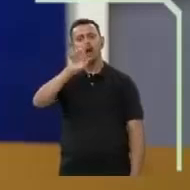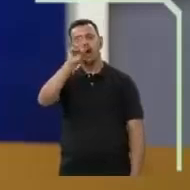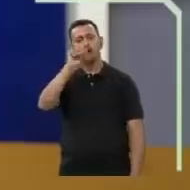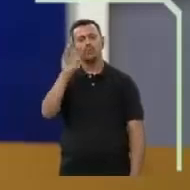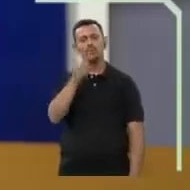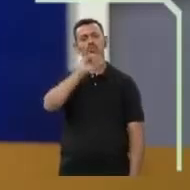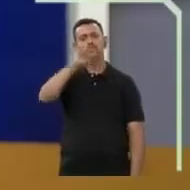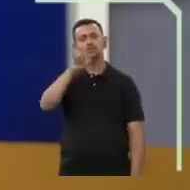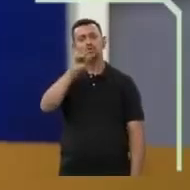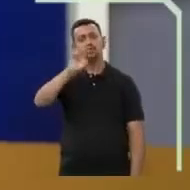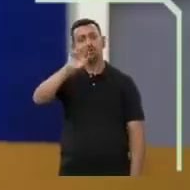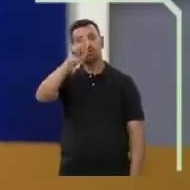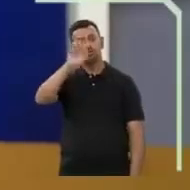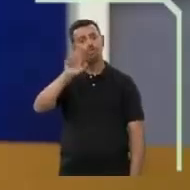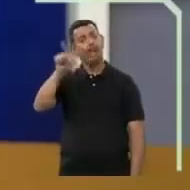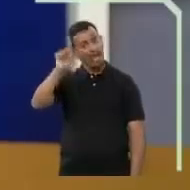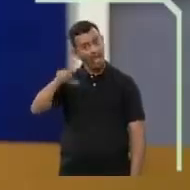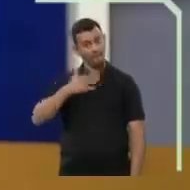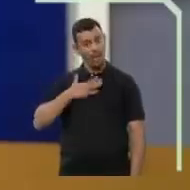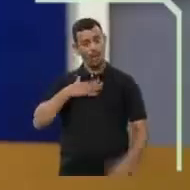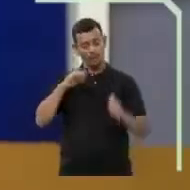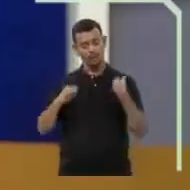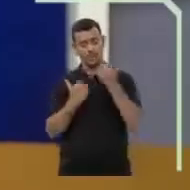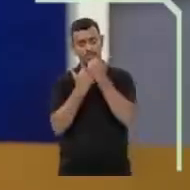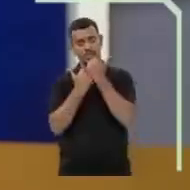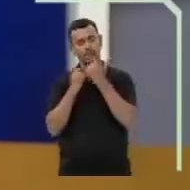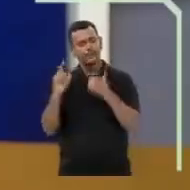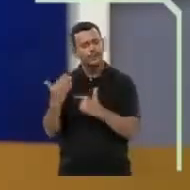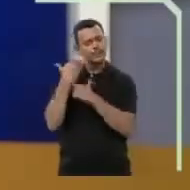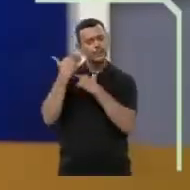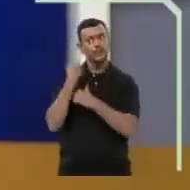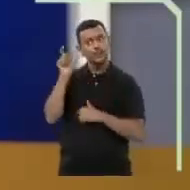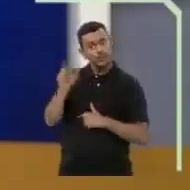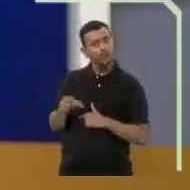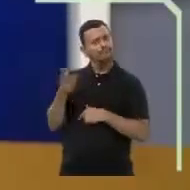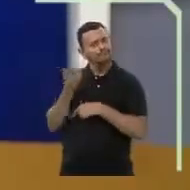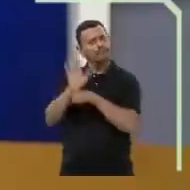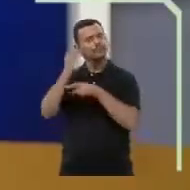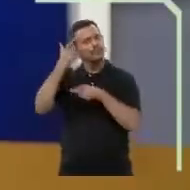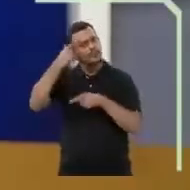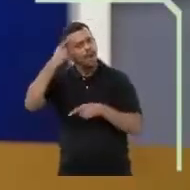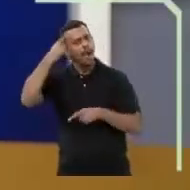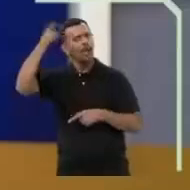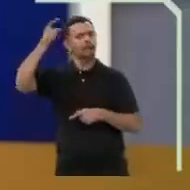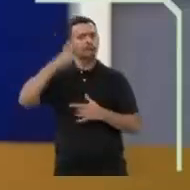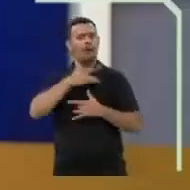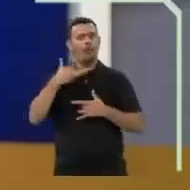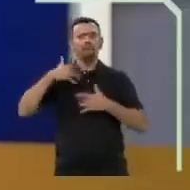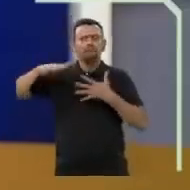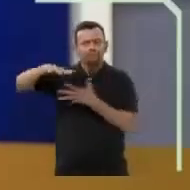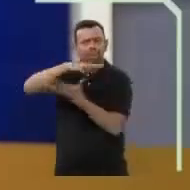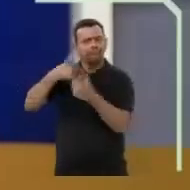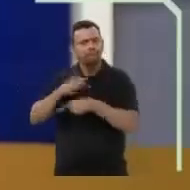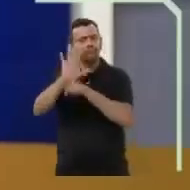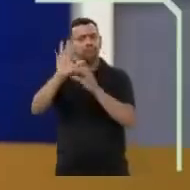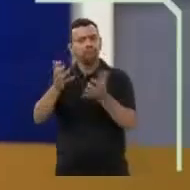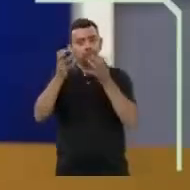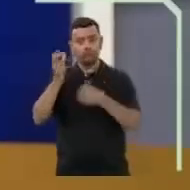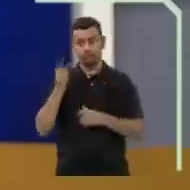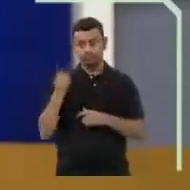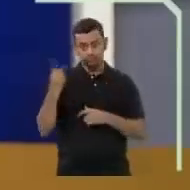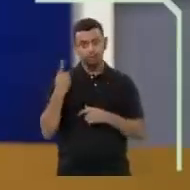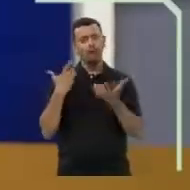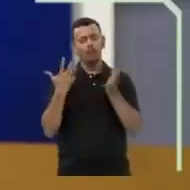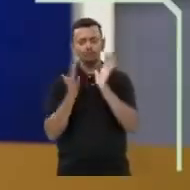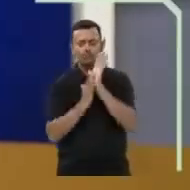coordenando a área de saúde. Ele foi um dos idealizadores do Sistema Único de Saúde e a nossa proposta é